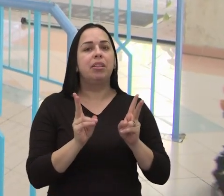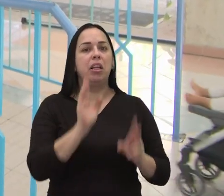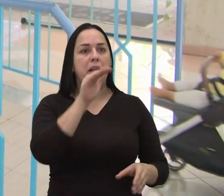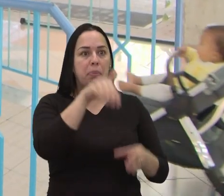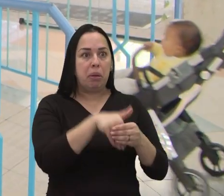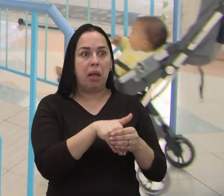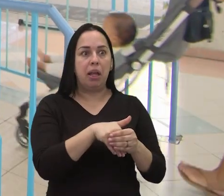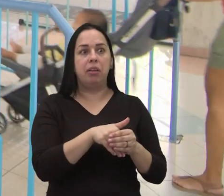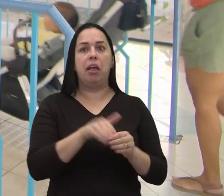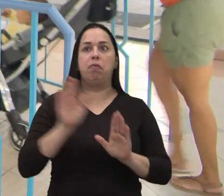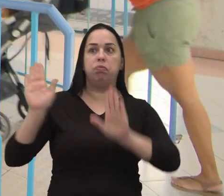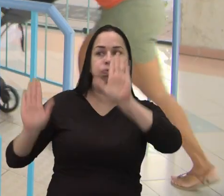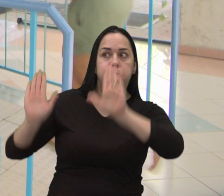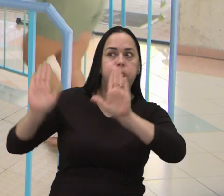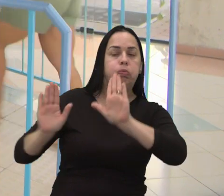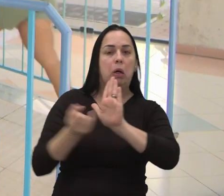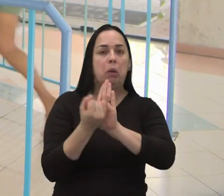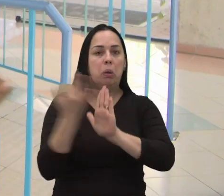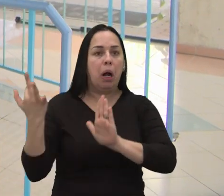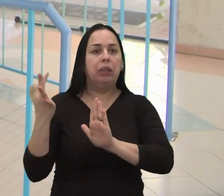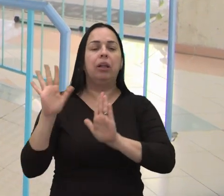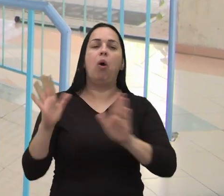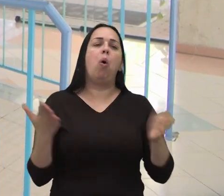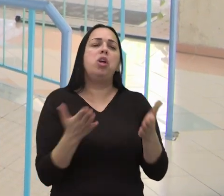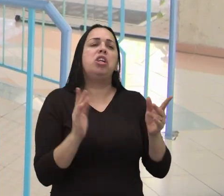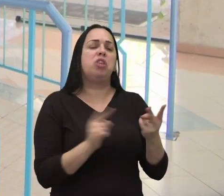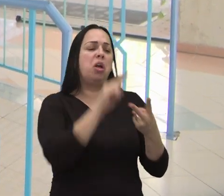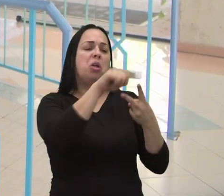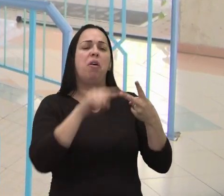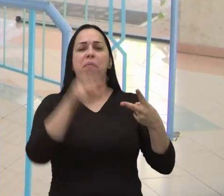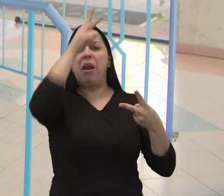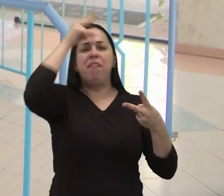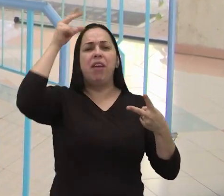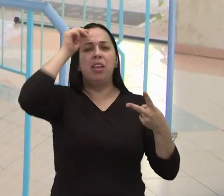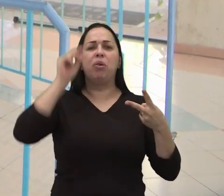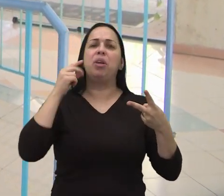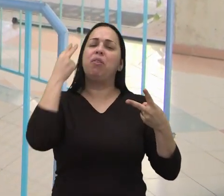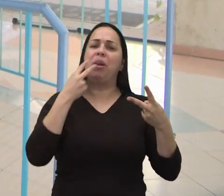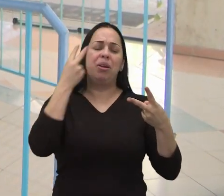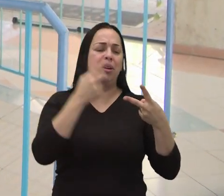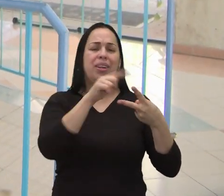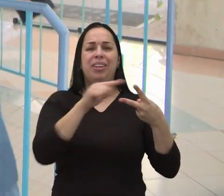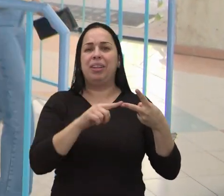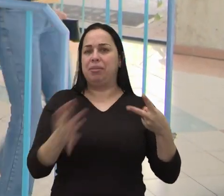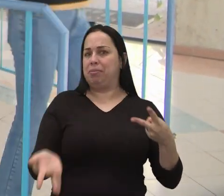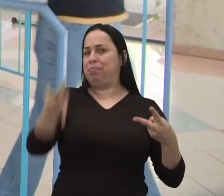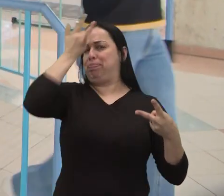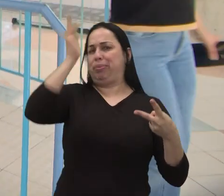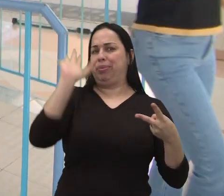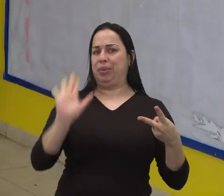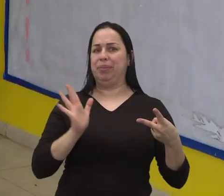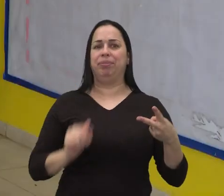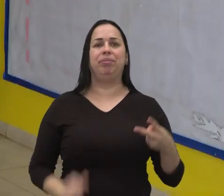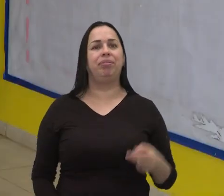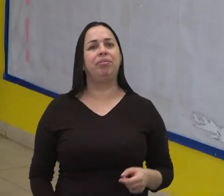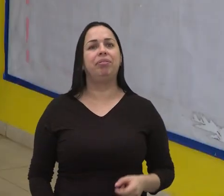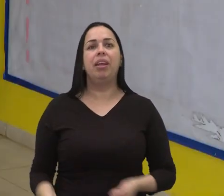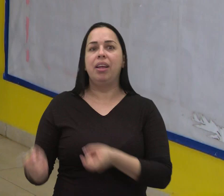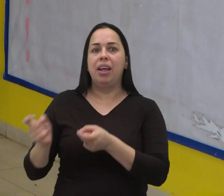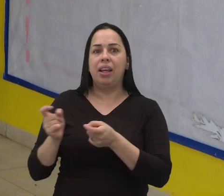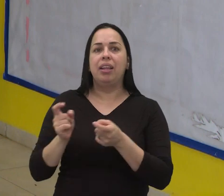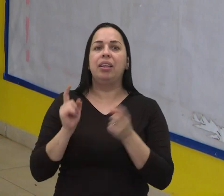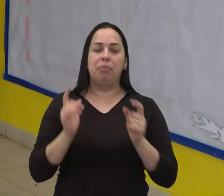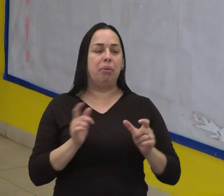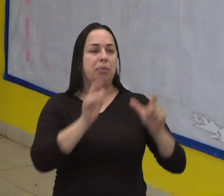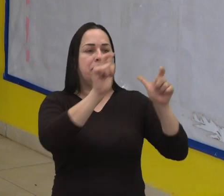eleição tem muitos candidatos, né, até trago, mas hoje como era só prefeito e vereador, estava tudo na cabeça. As sessões